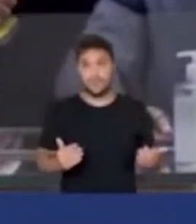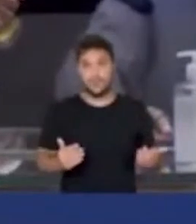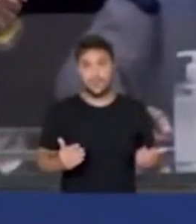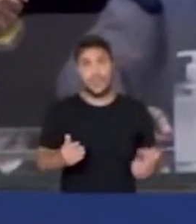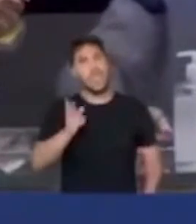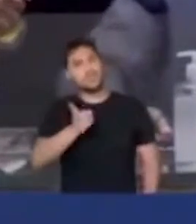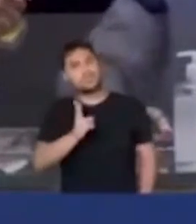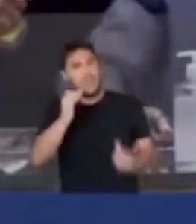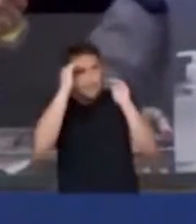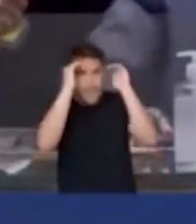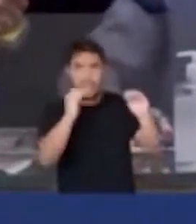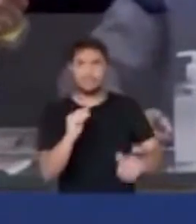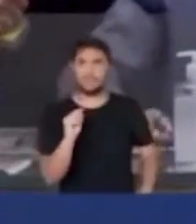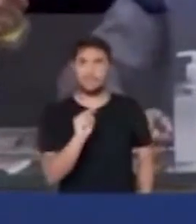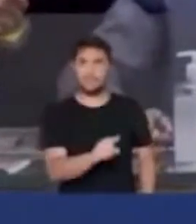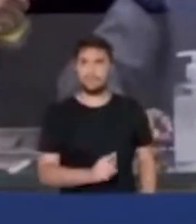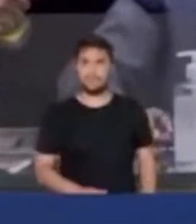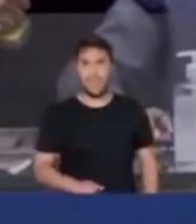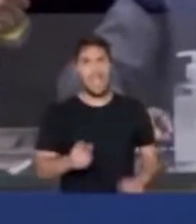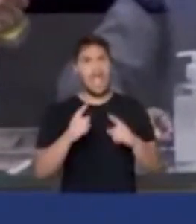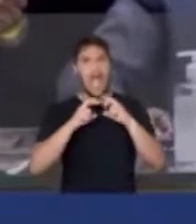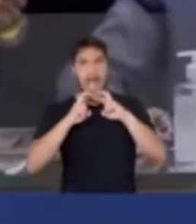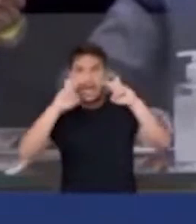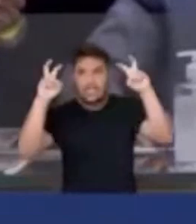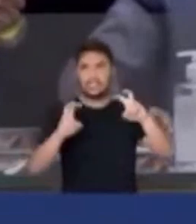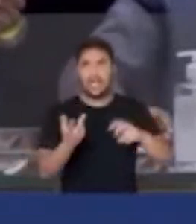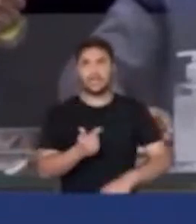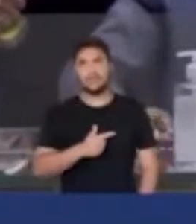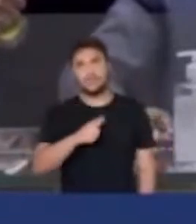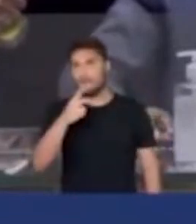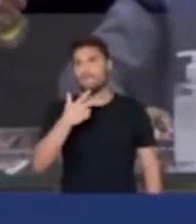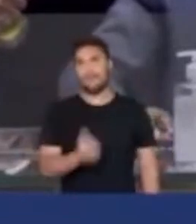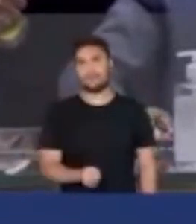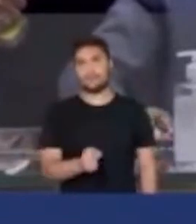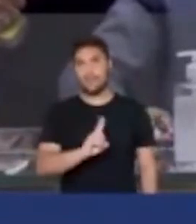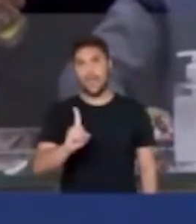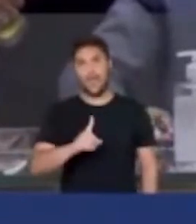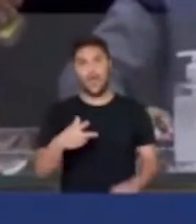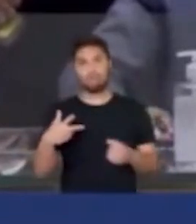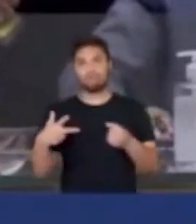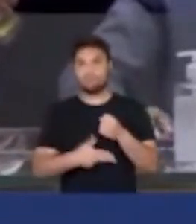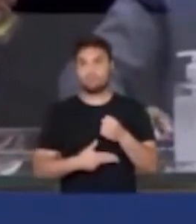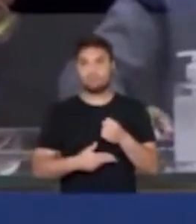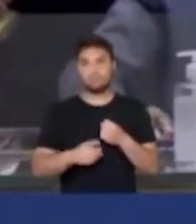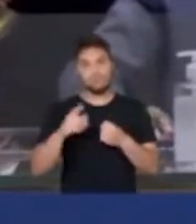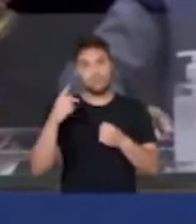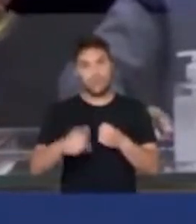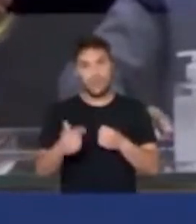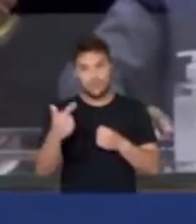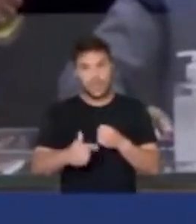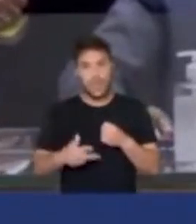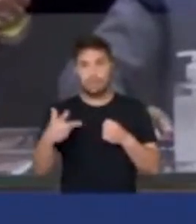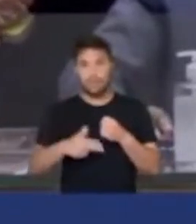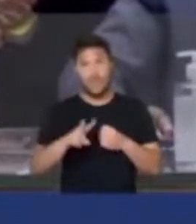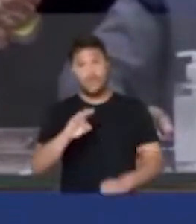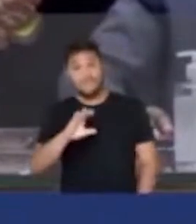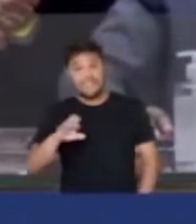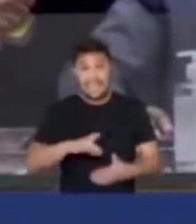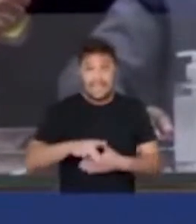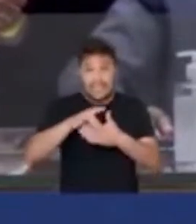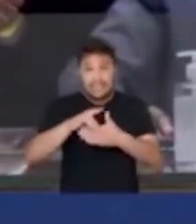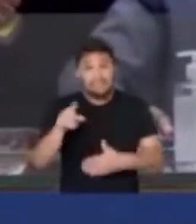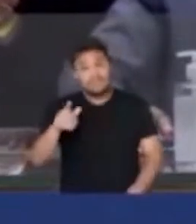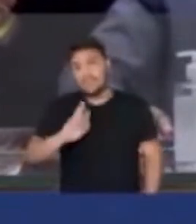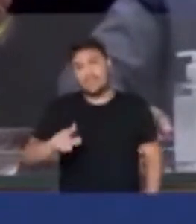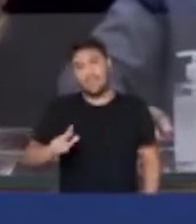sempre lhe respeitei. E não é com gritaria que o senhor vai falar, não. O senhor não terá a palavra aqui hoje. Não tem a palavra, porque nem vice-líder, Vossa Excelência. Eu não quero